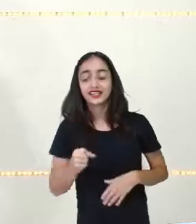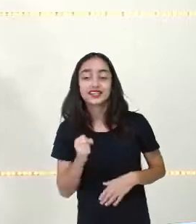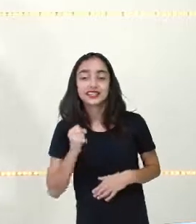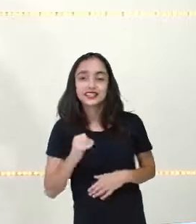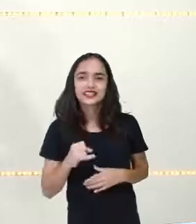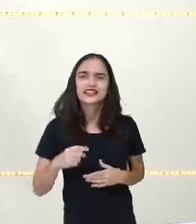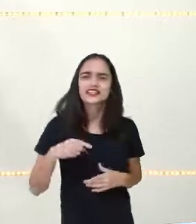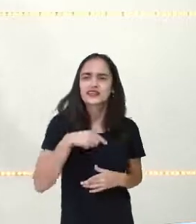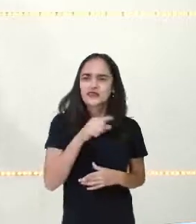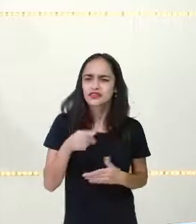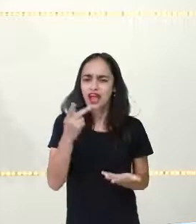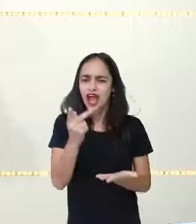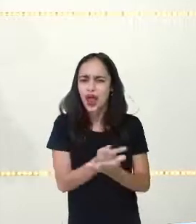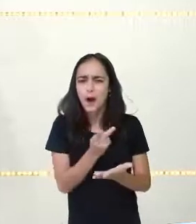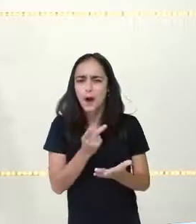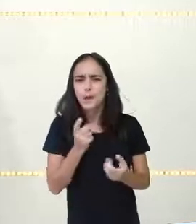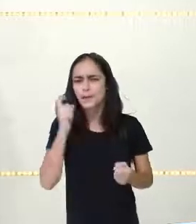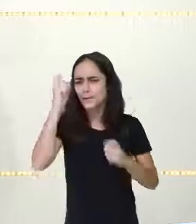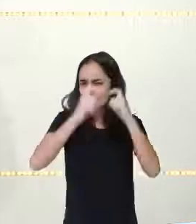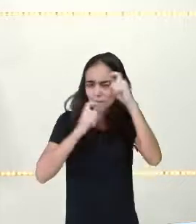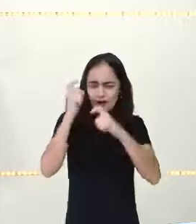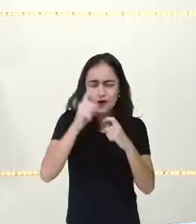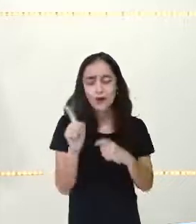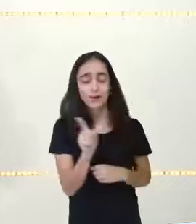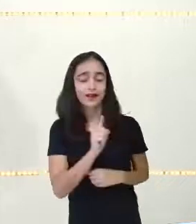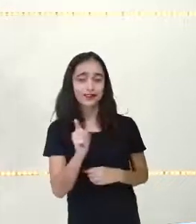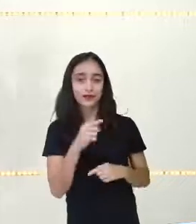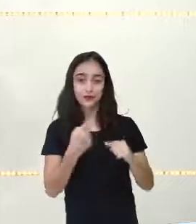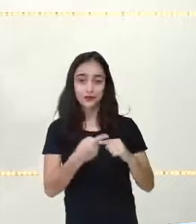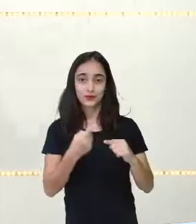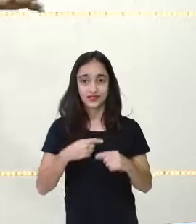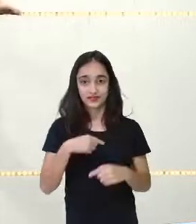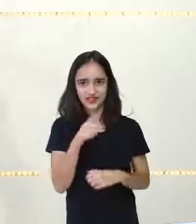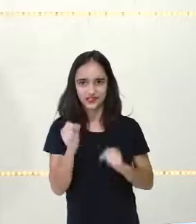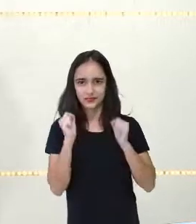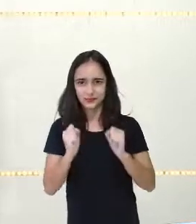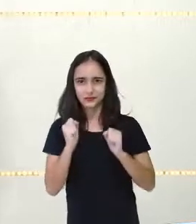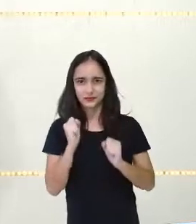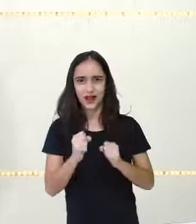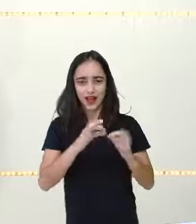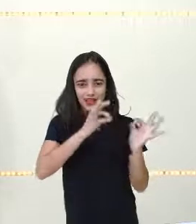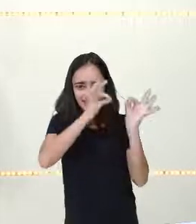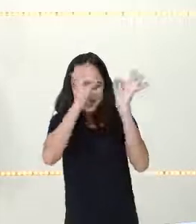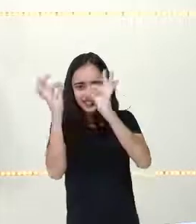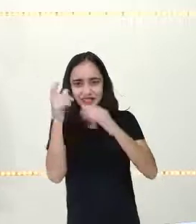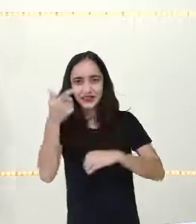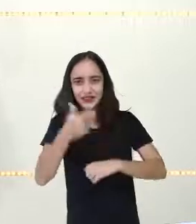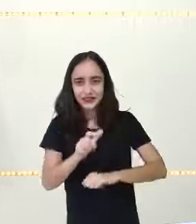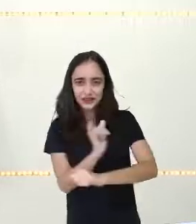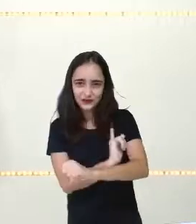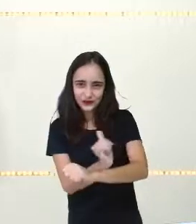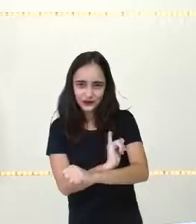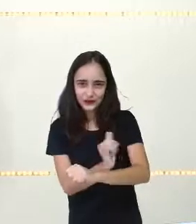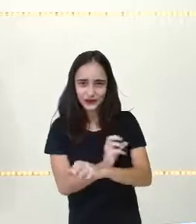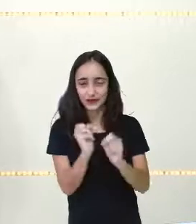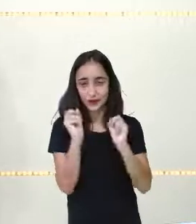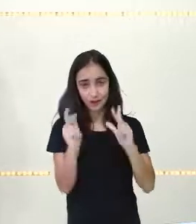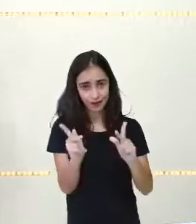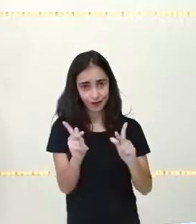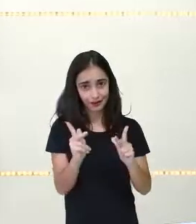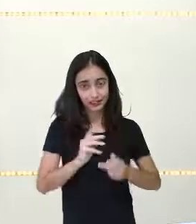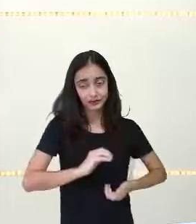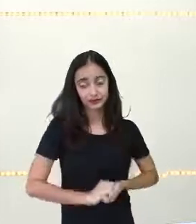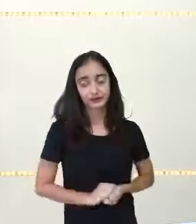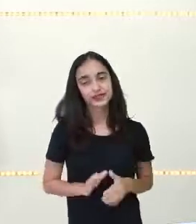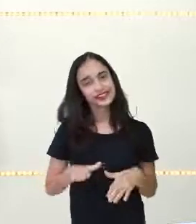lá novamente e vai percebendo os detalhes e inclusive as nossas aulas sobre reportagens trabalhando bastante isso então aqui